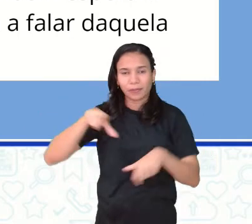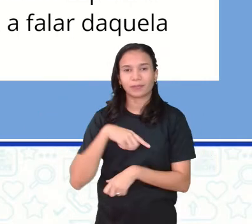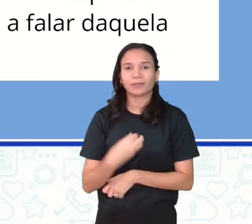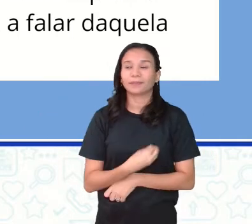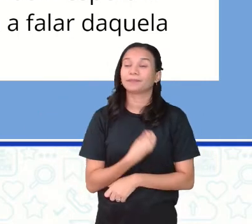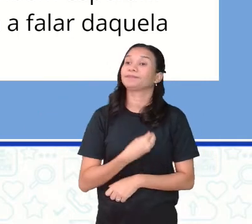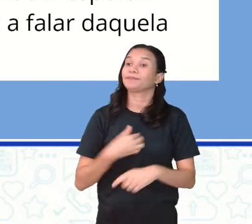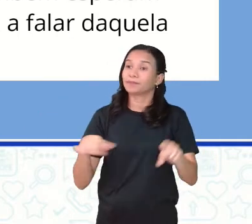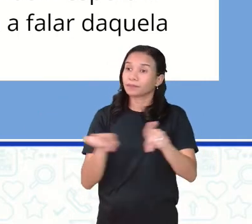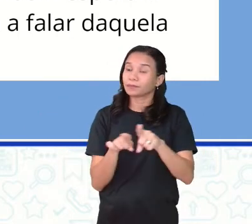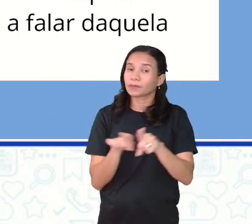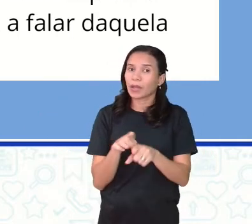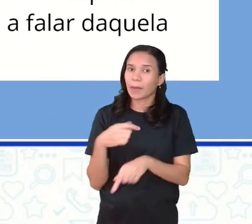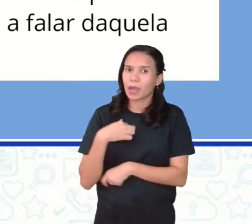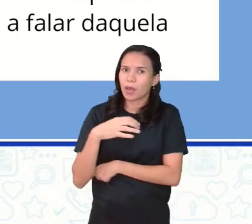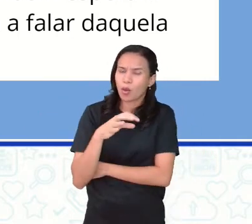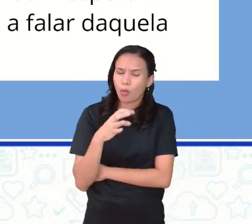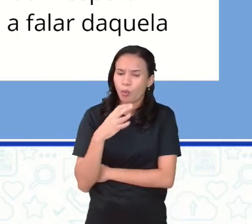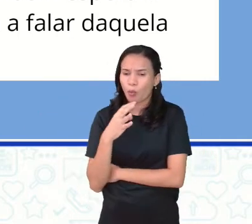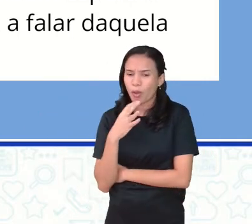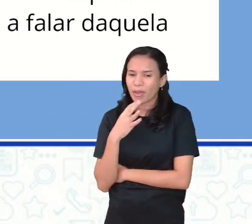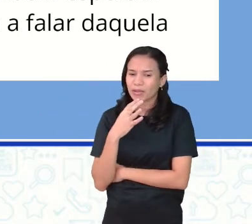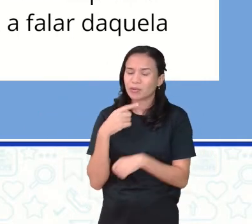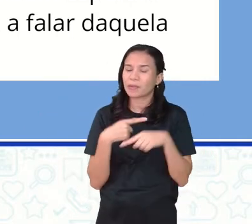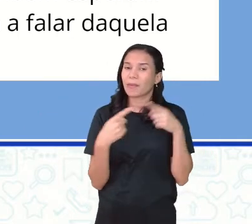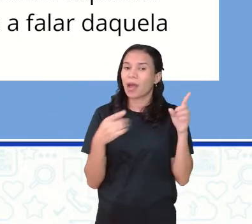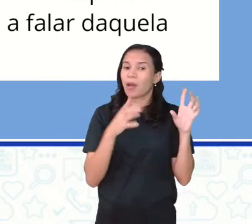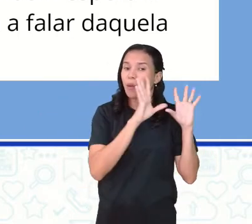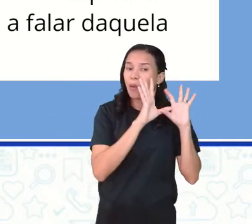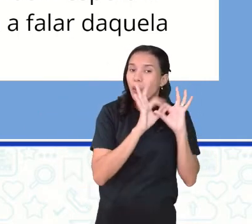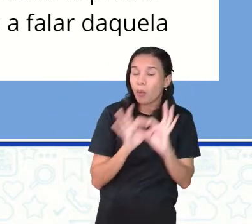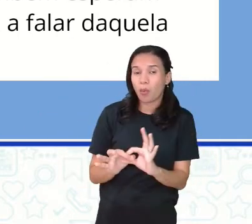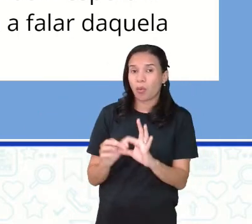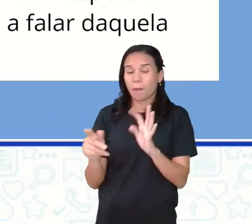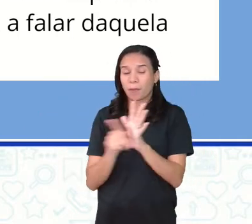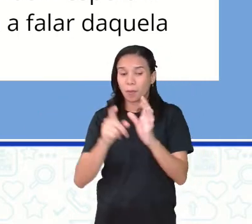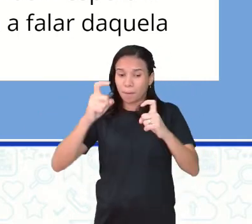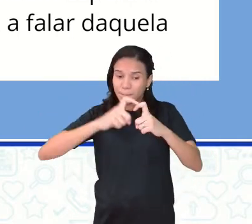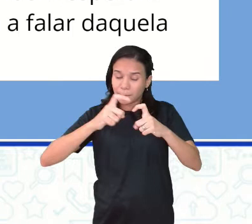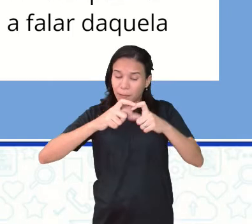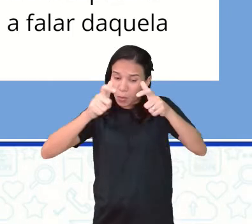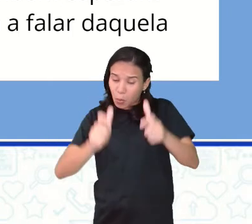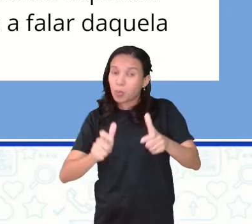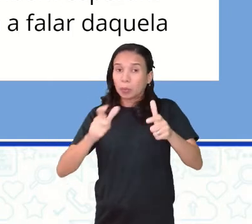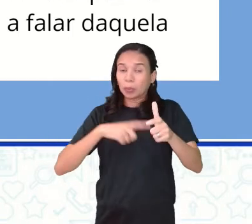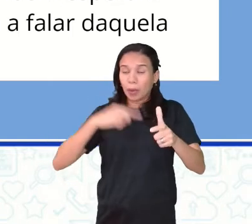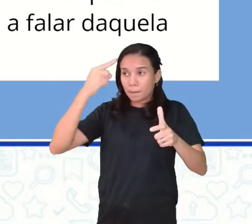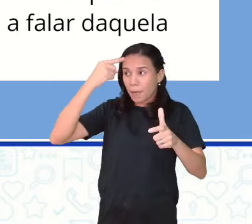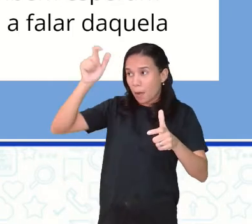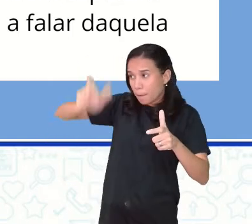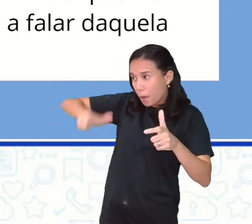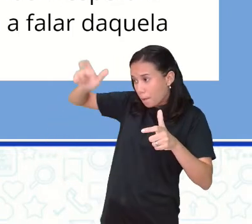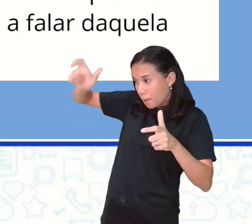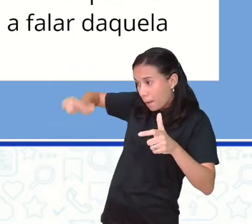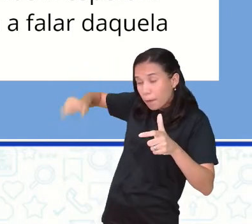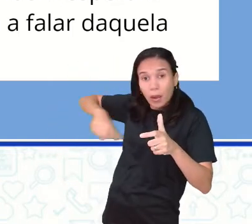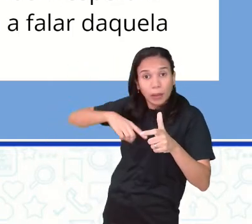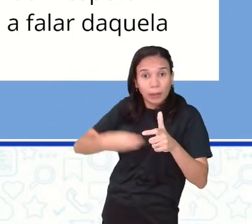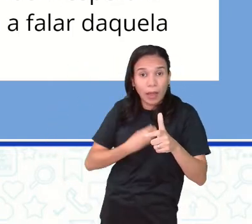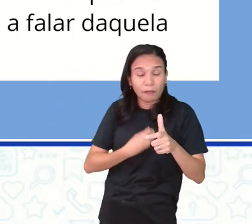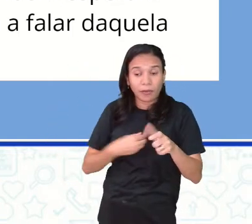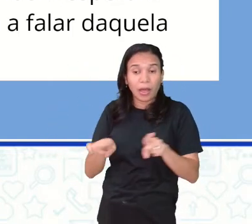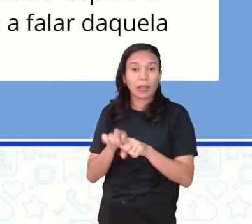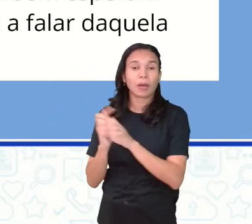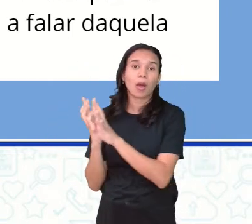e ainda que as conhecesse, o contexto num consultório com demais pacientes que também